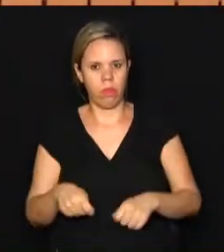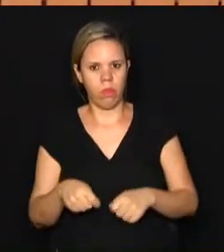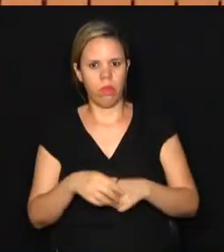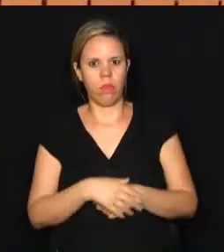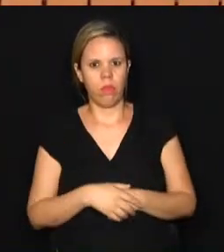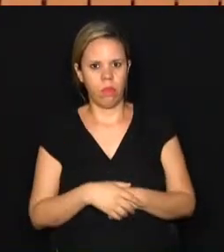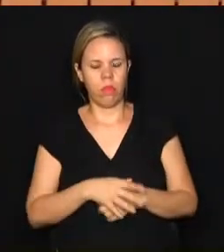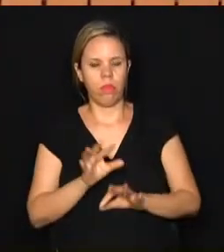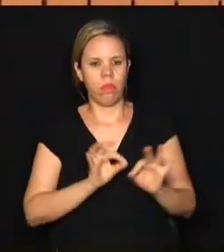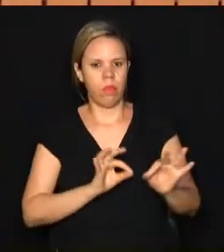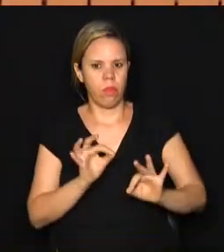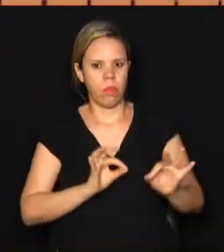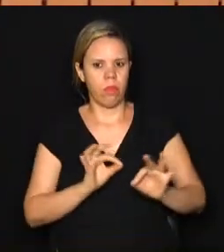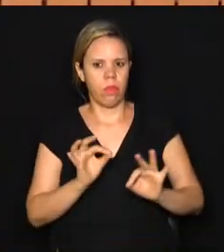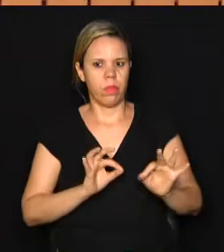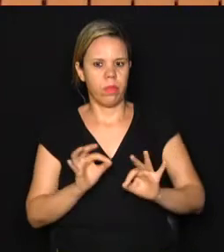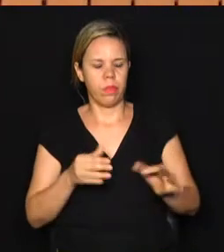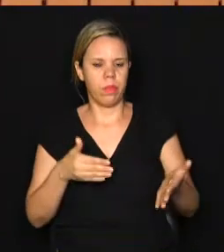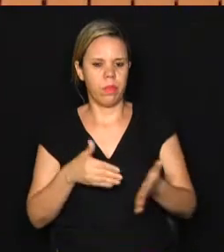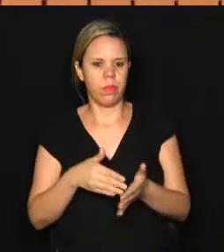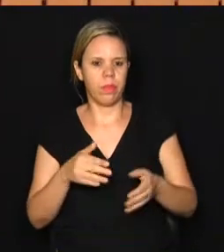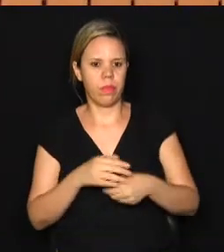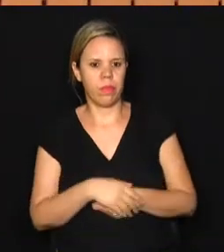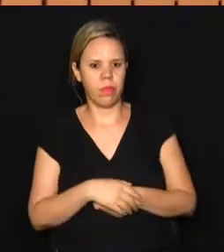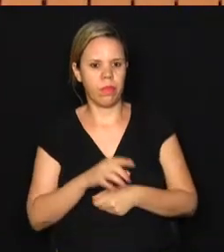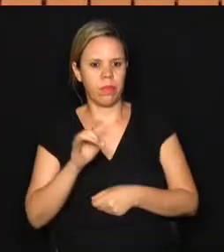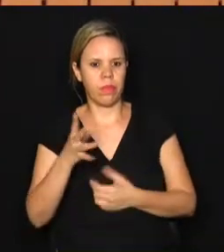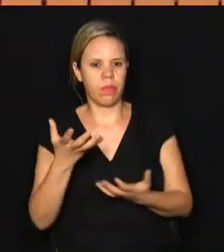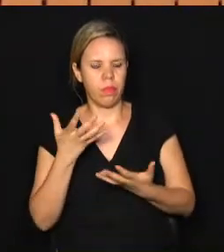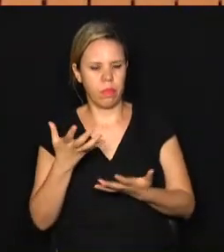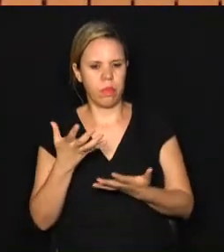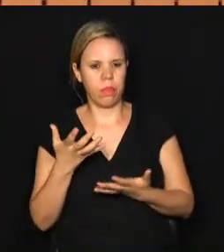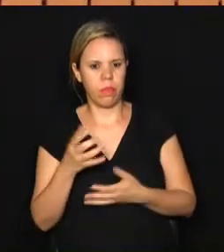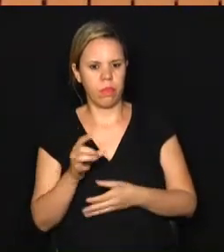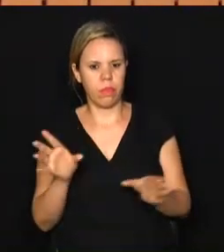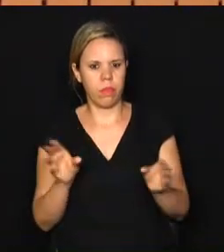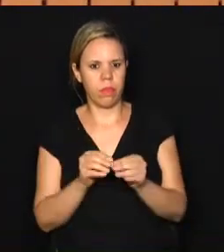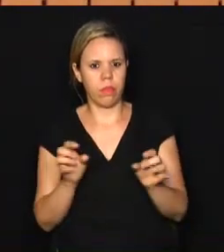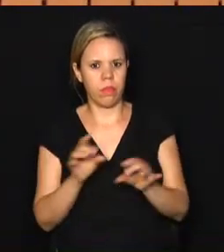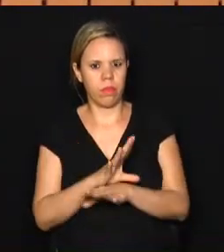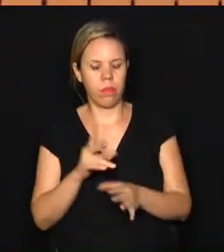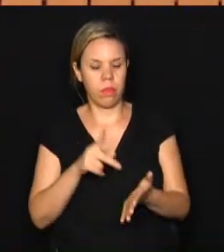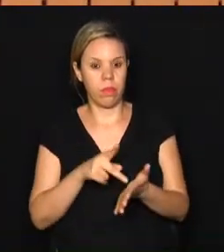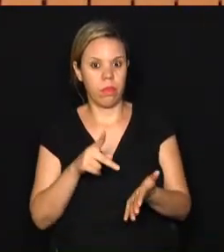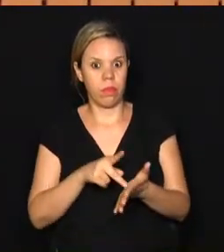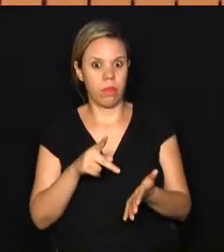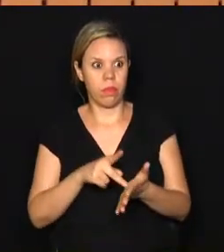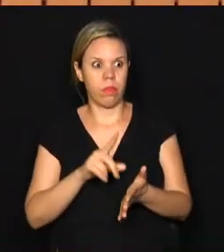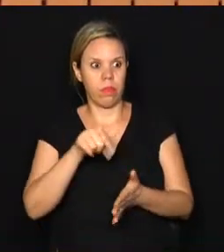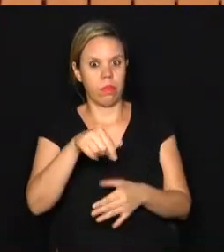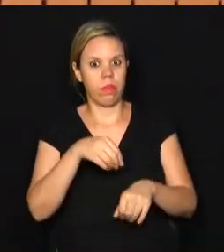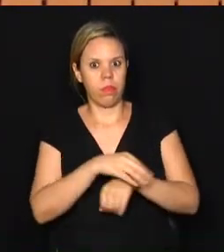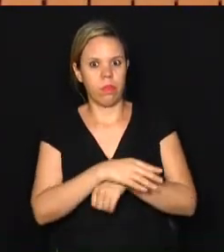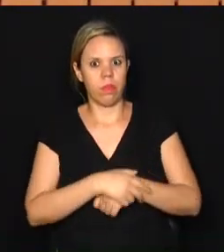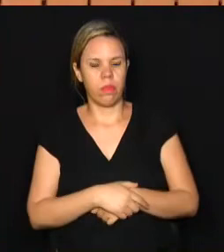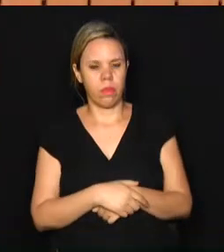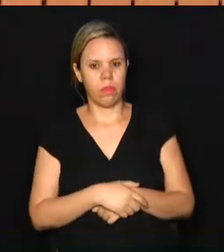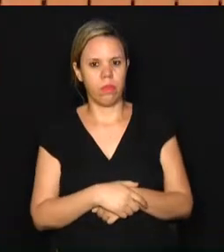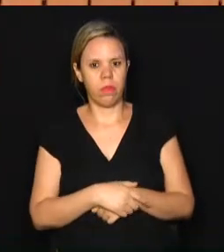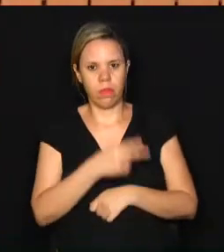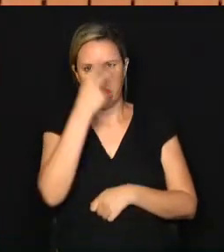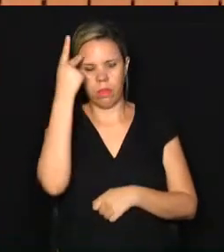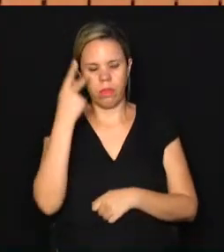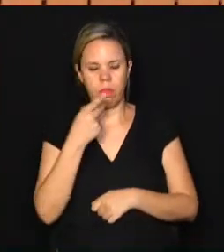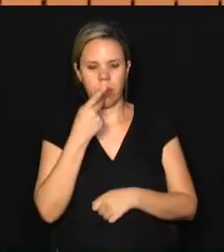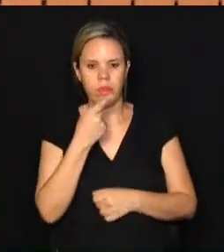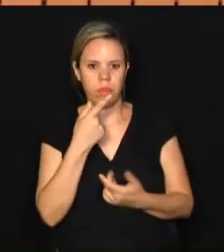de organização limitada. Eu só queria, para encerrar, na verdade, eu até vou passar depois a palavra para se alguém quiser fazer